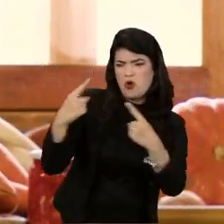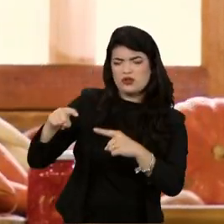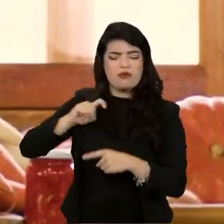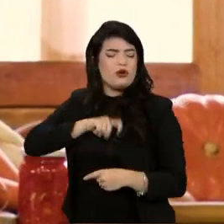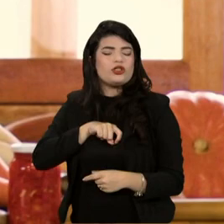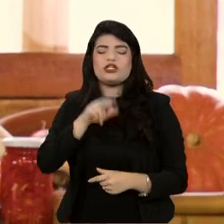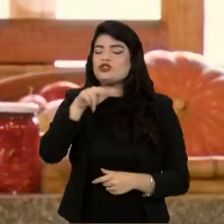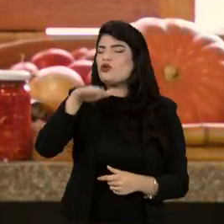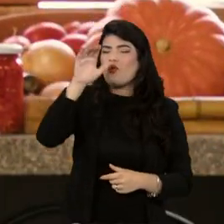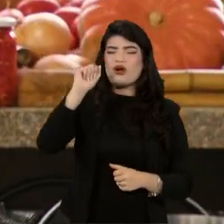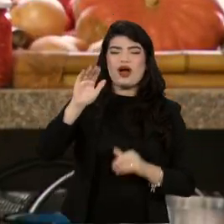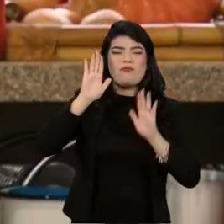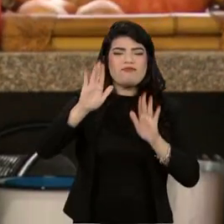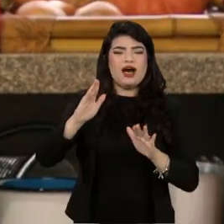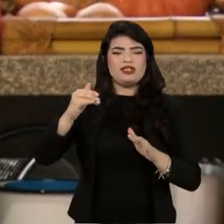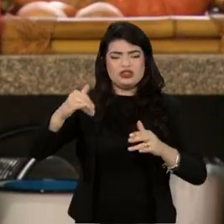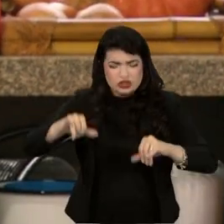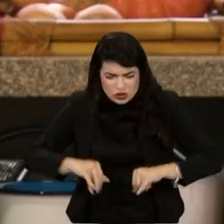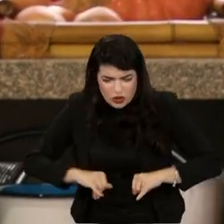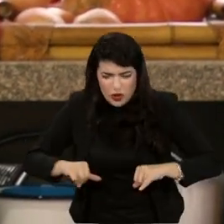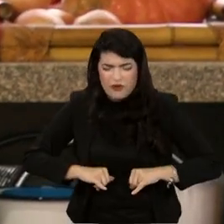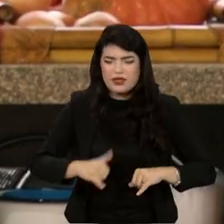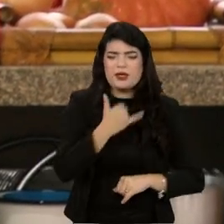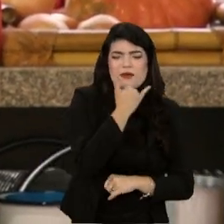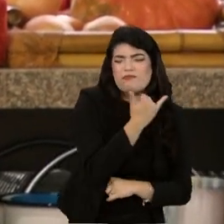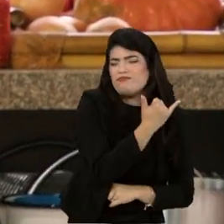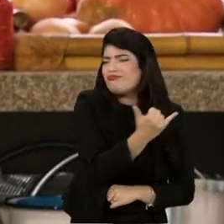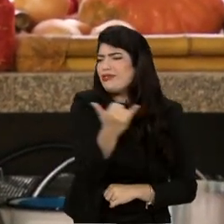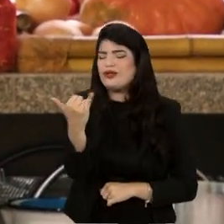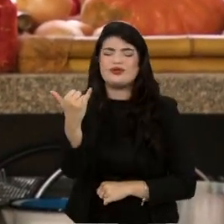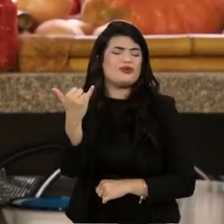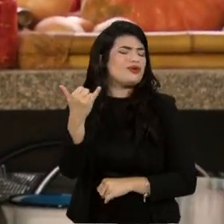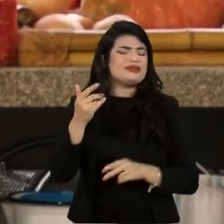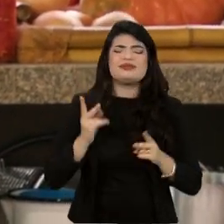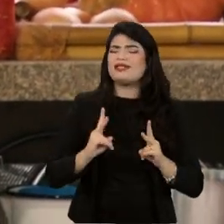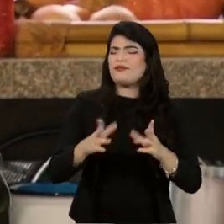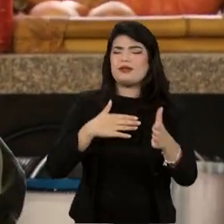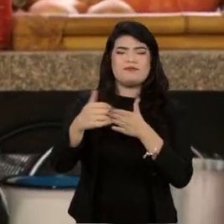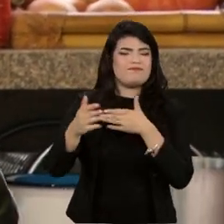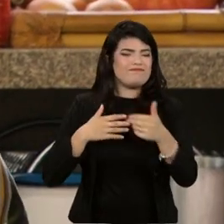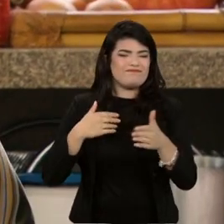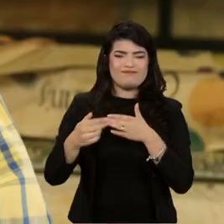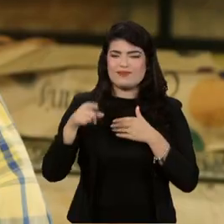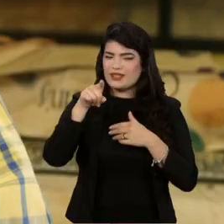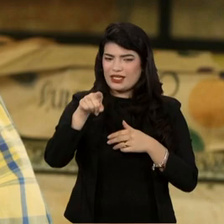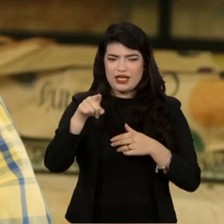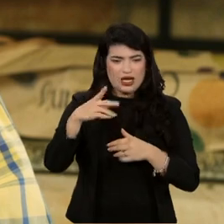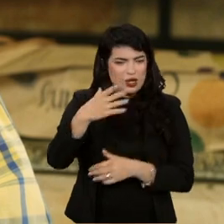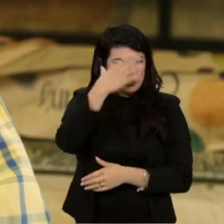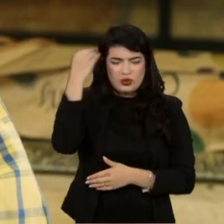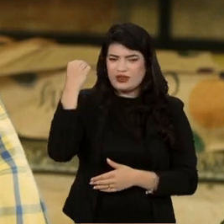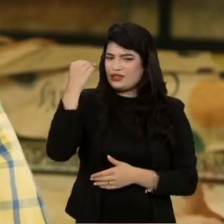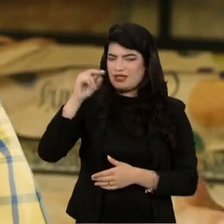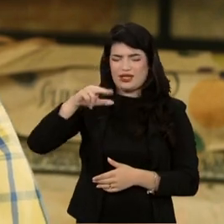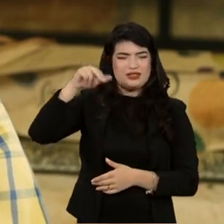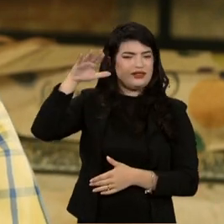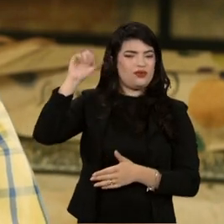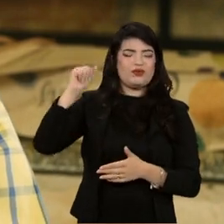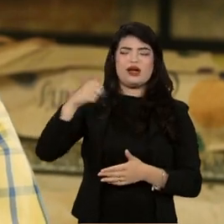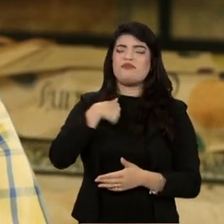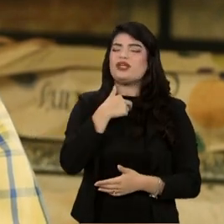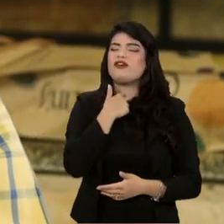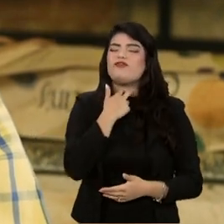que sofreu, perdoou. Perdoe-me então, se falo daquilo que não se esquece. E a minha